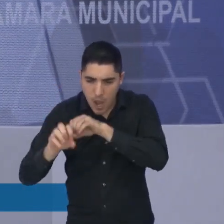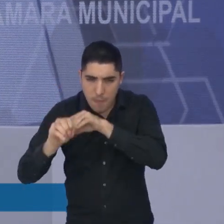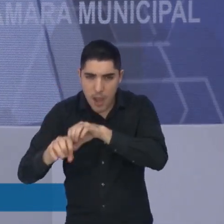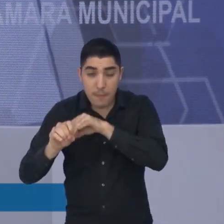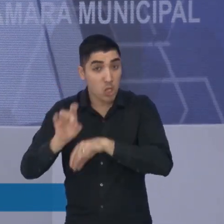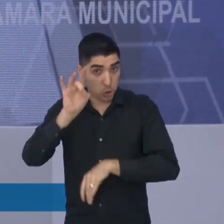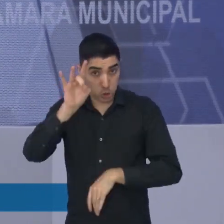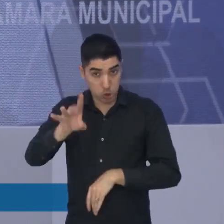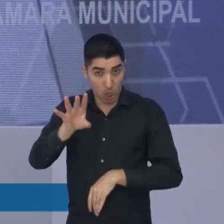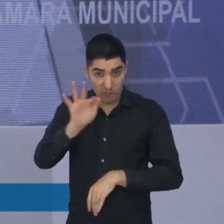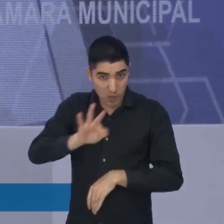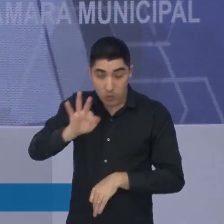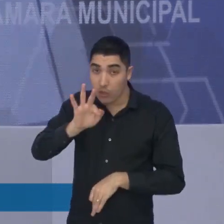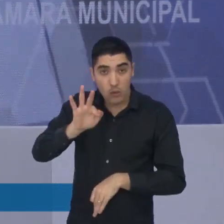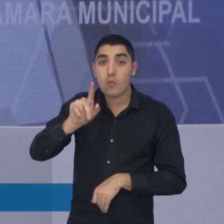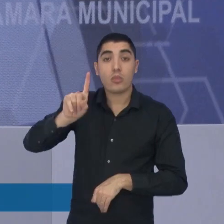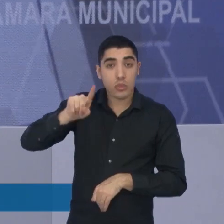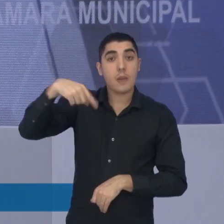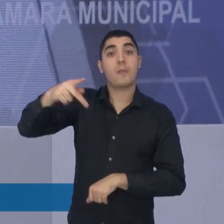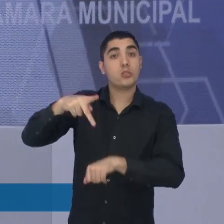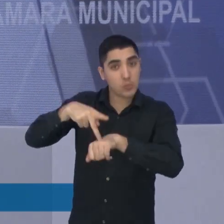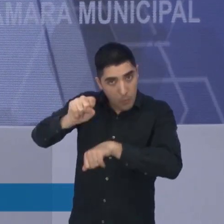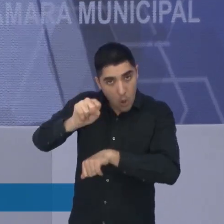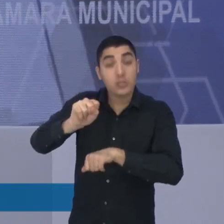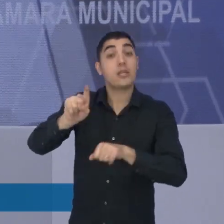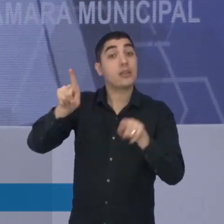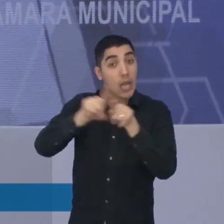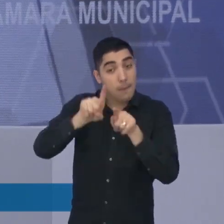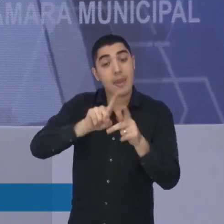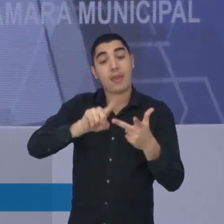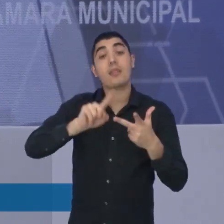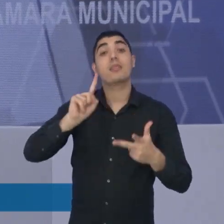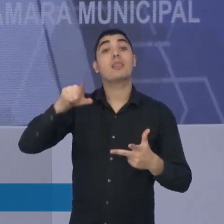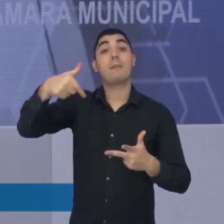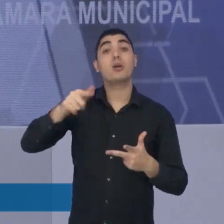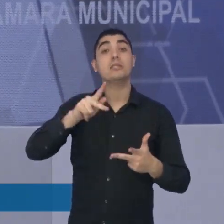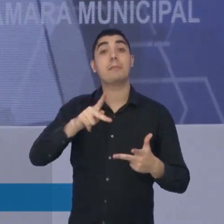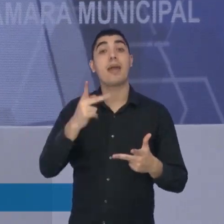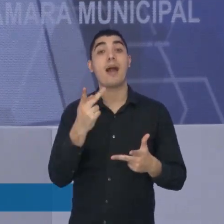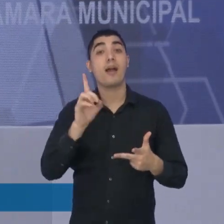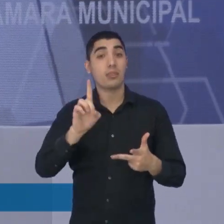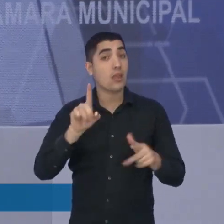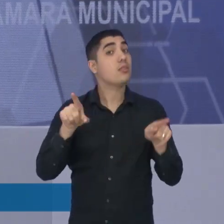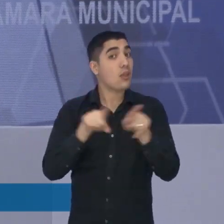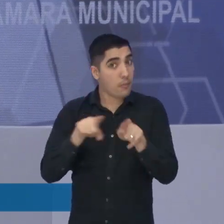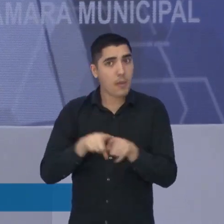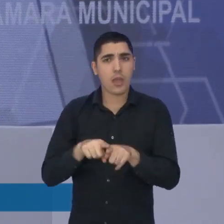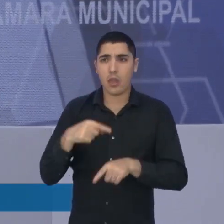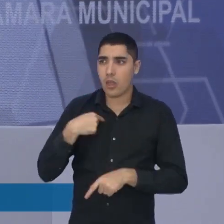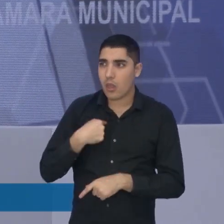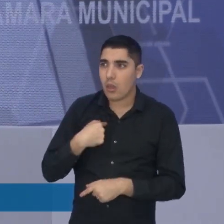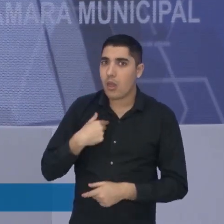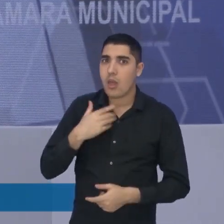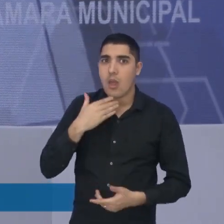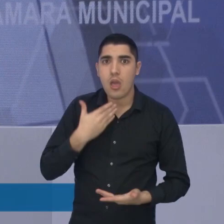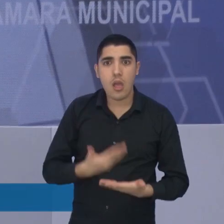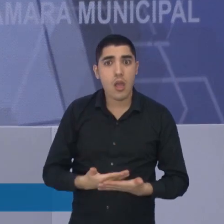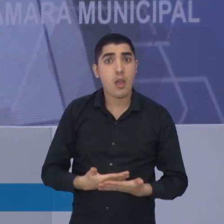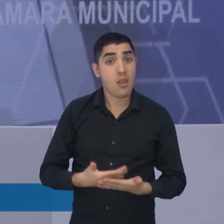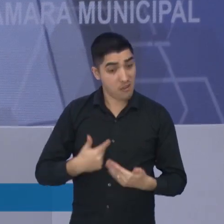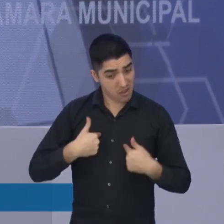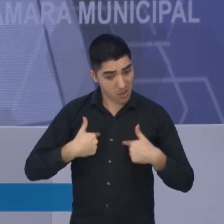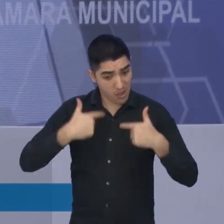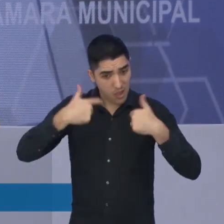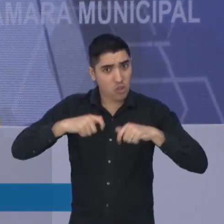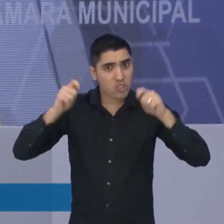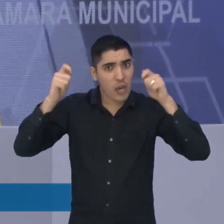da pós-graduação, como no pós-doutorado, a primeira vez que eu vi, eu falei assim, gente, já pode orientar pós-doc,